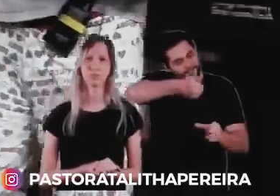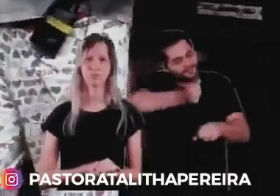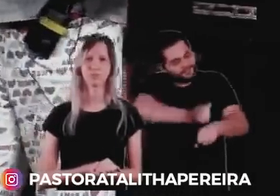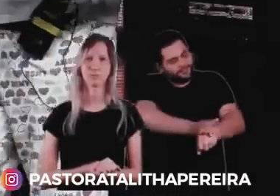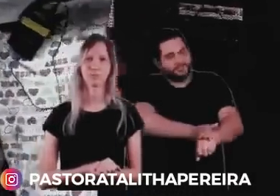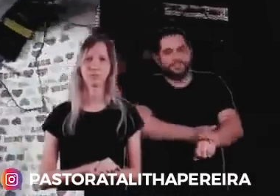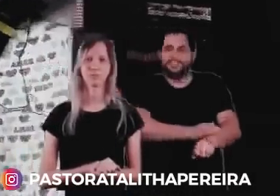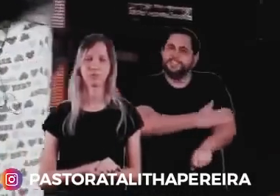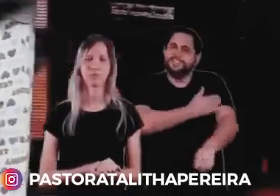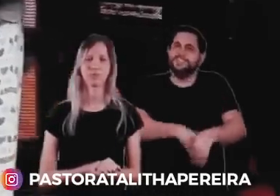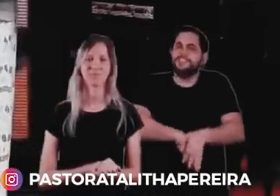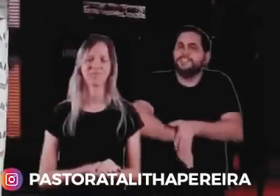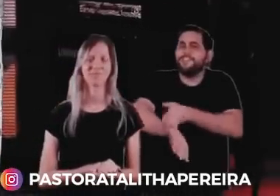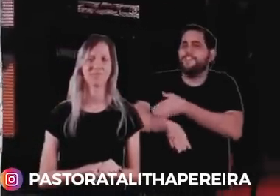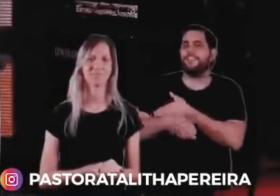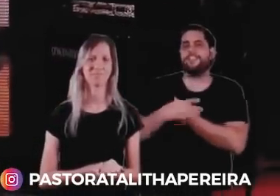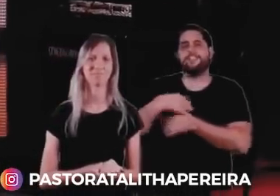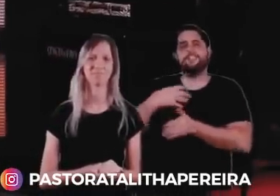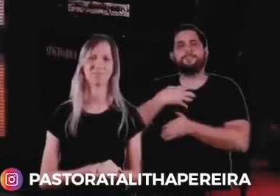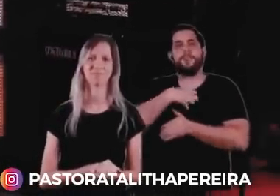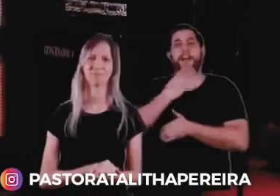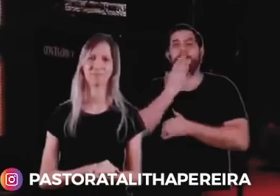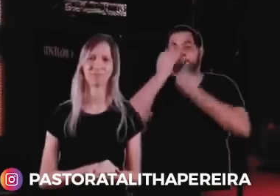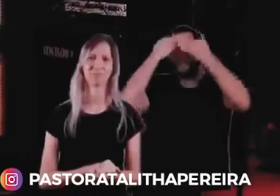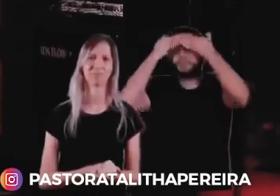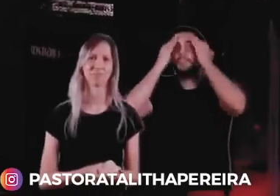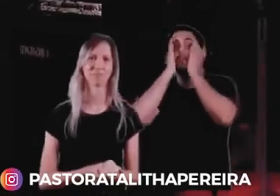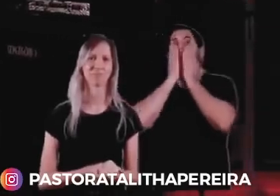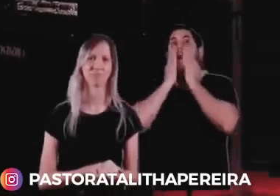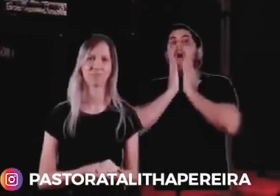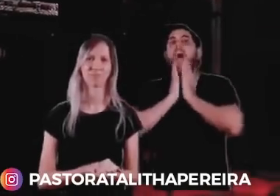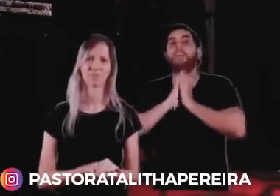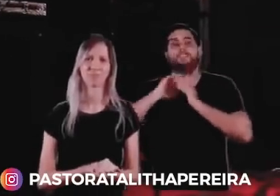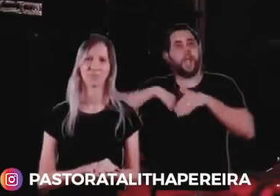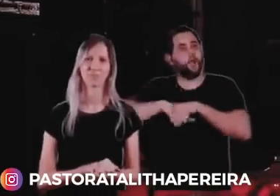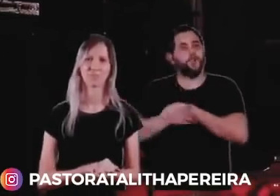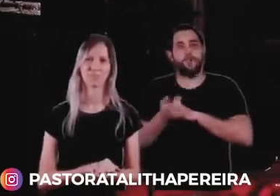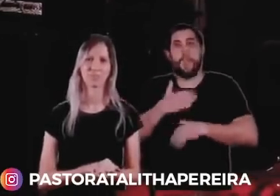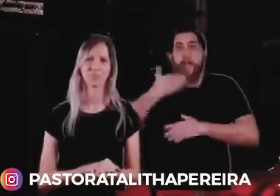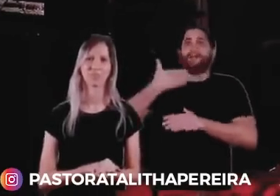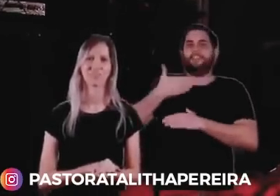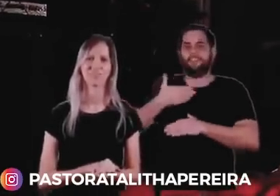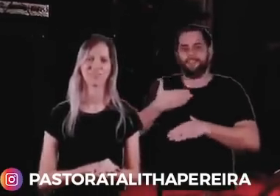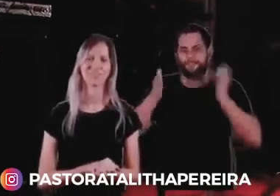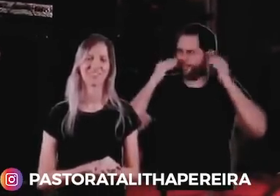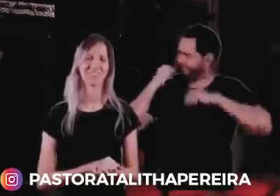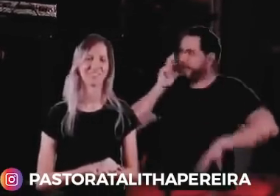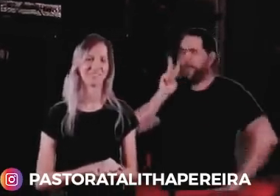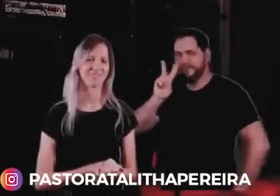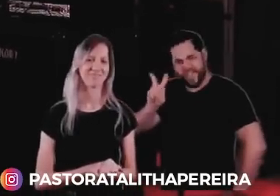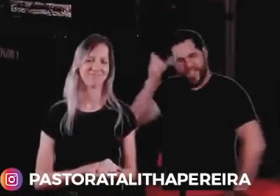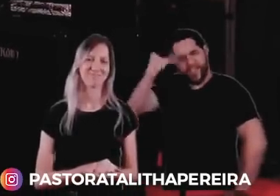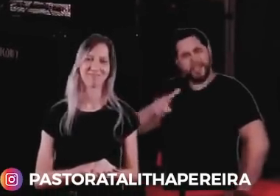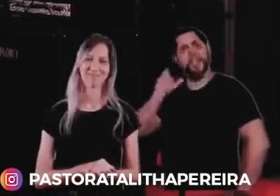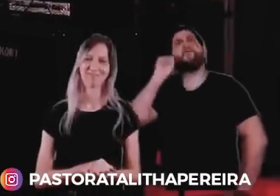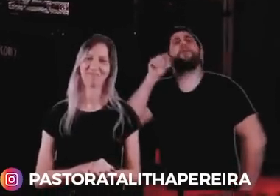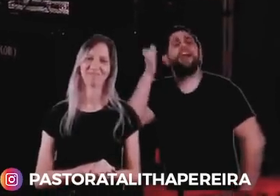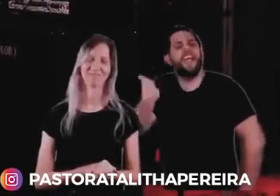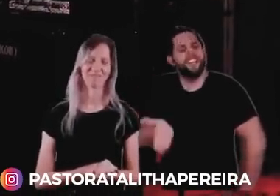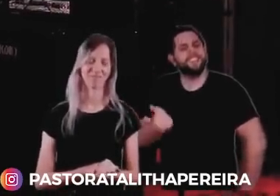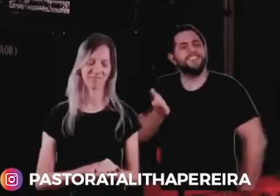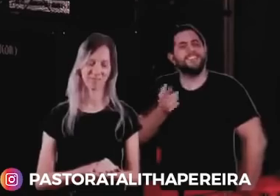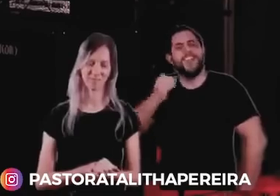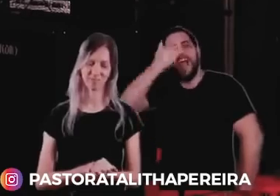Tem mulher que bota um creme no quarto, meu irmão, fica uma máscara. Se você não se acostumar, toda noite é um susto. Você olha para ela, vai dizer, poxa,